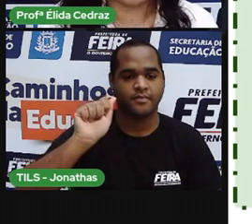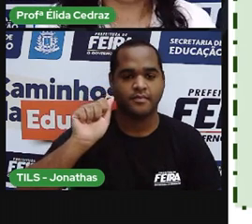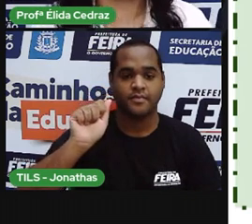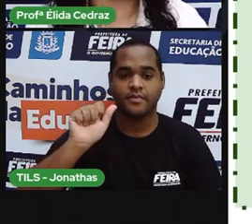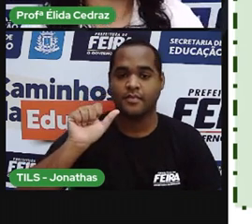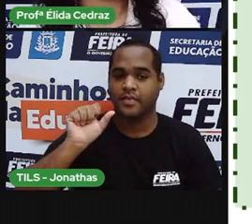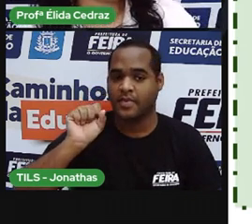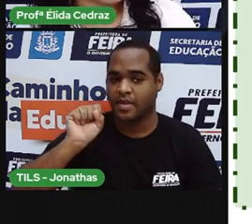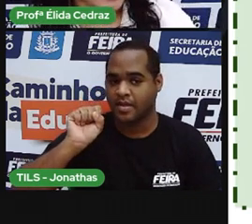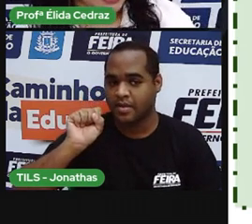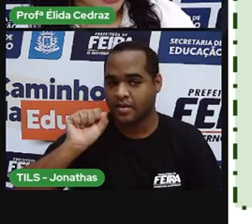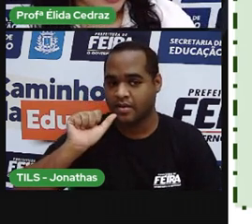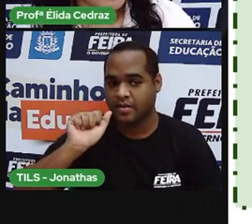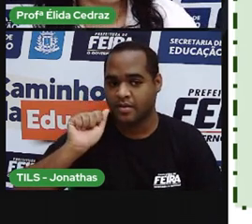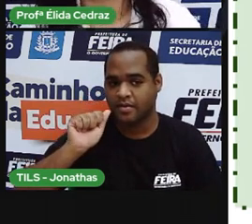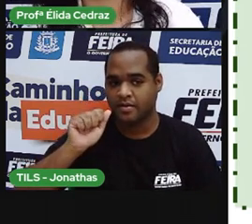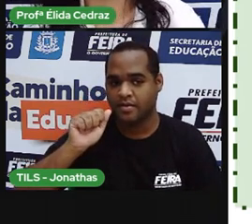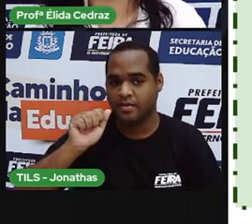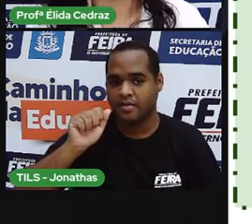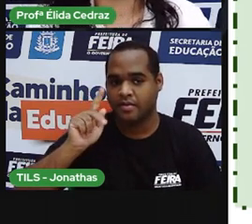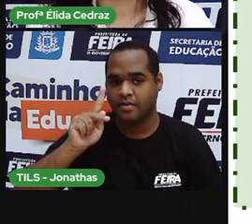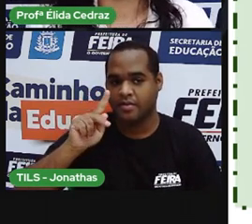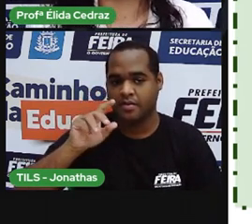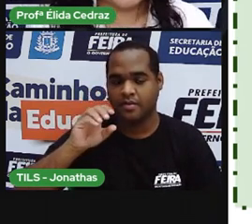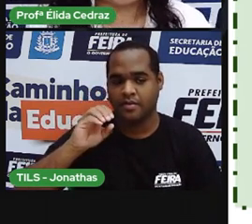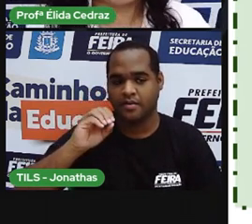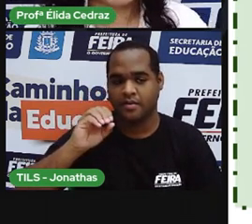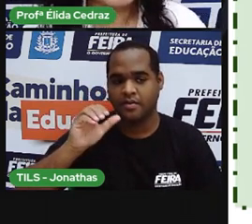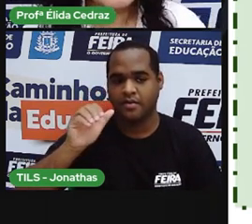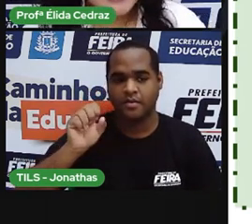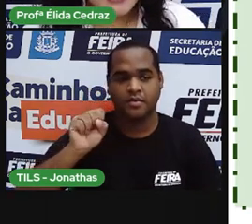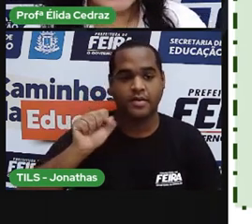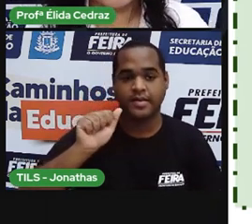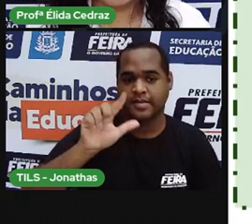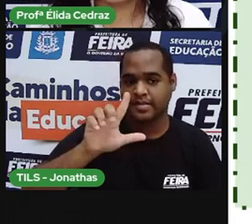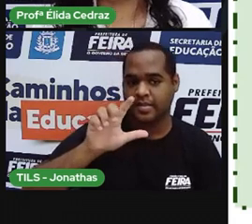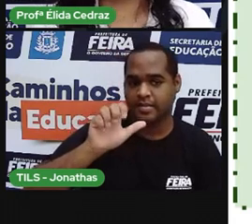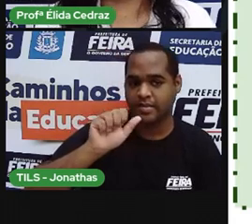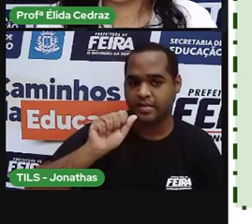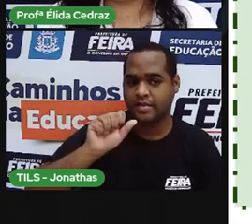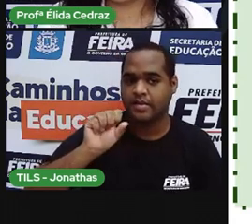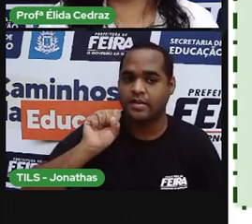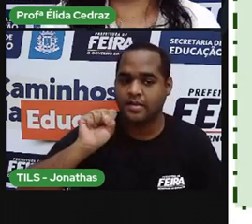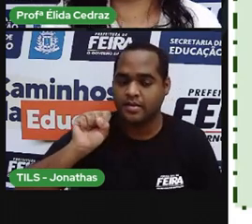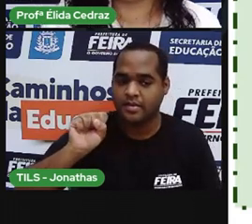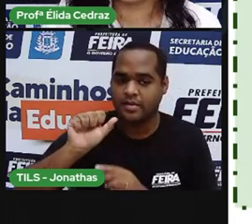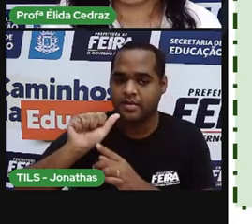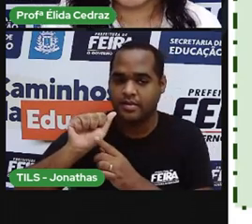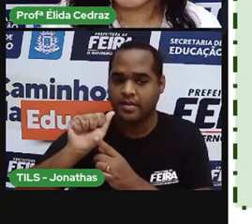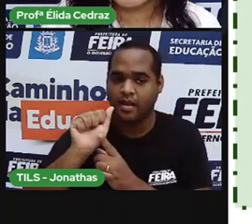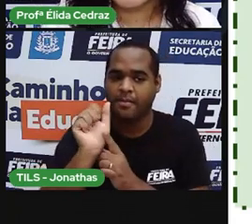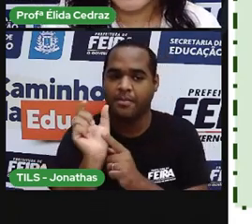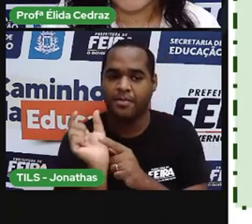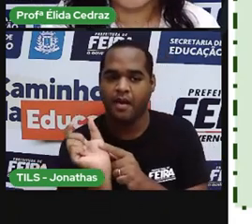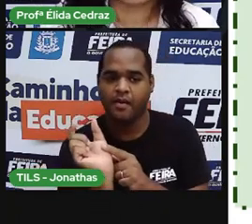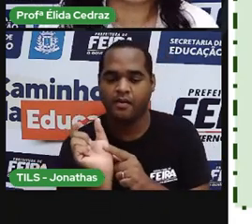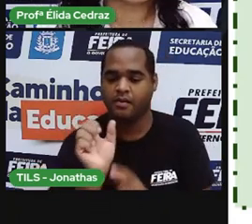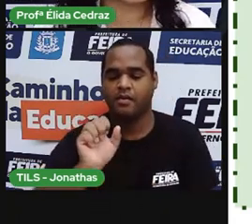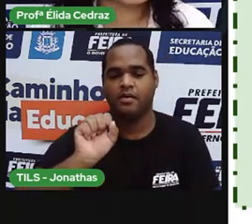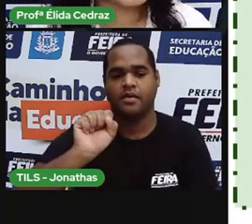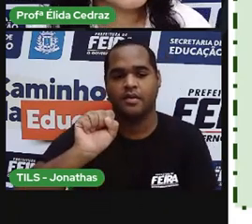Sapo e sala. Sapo e sala começam com a mesma sílaba